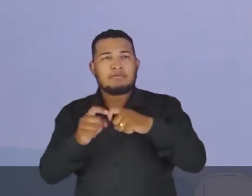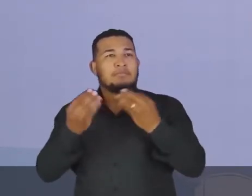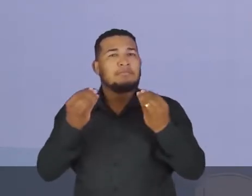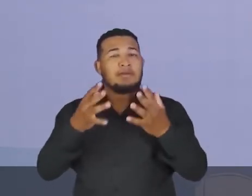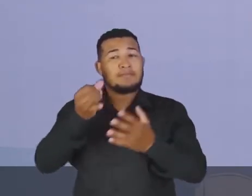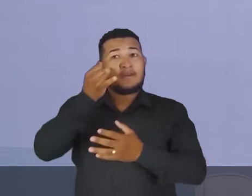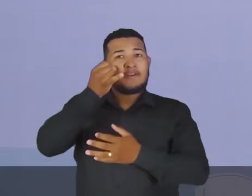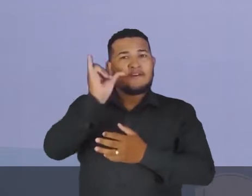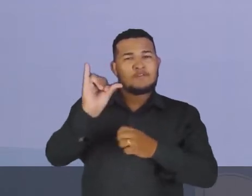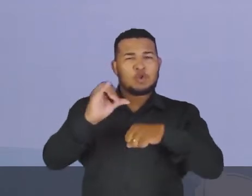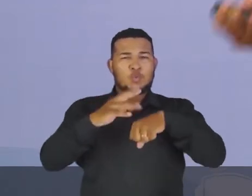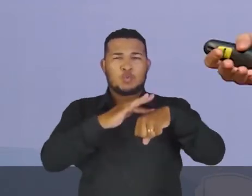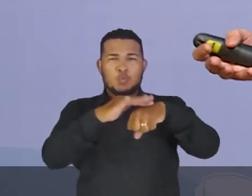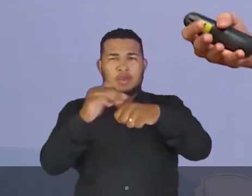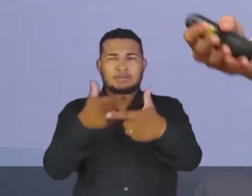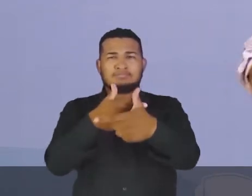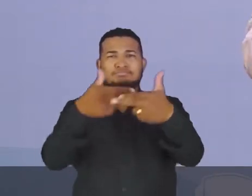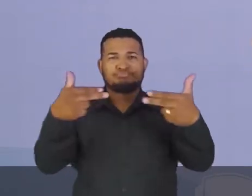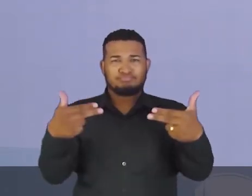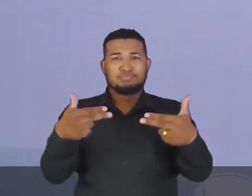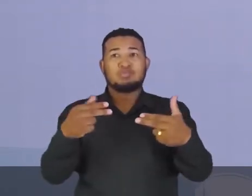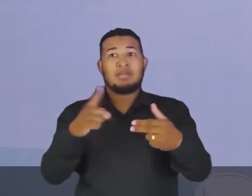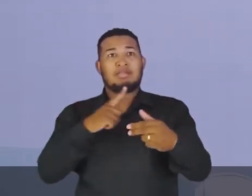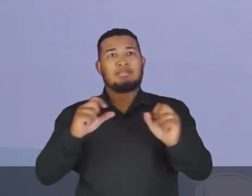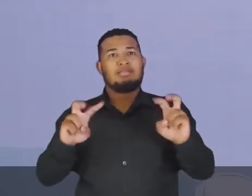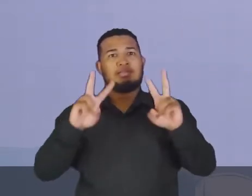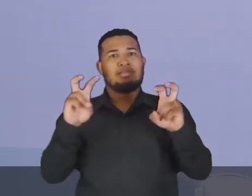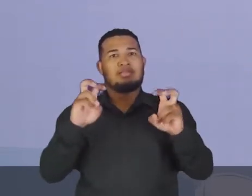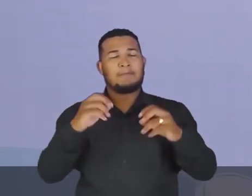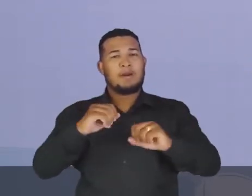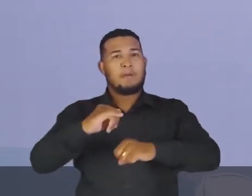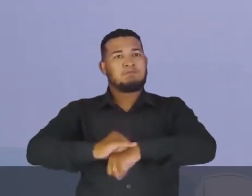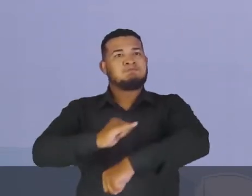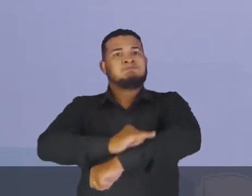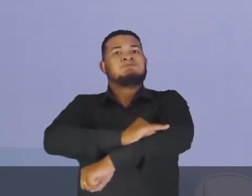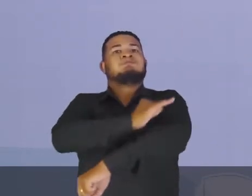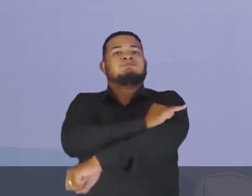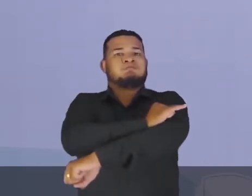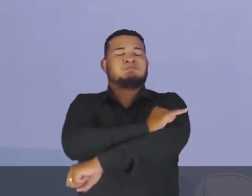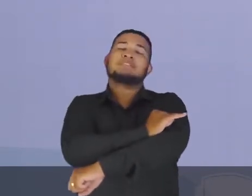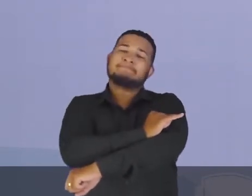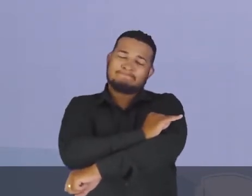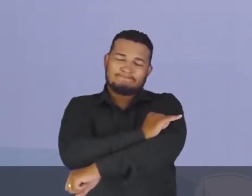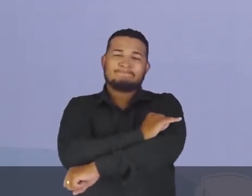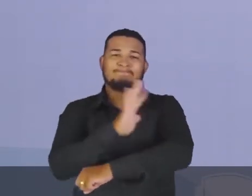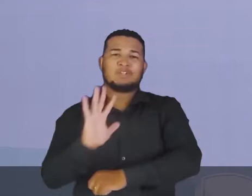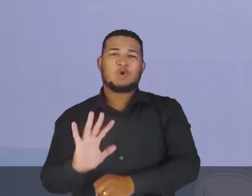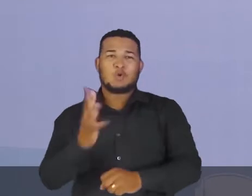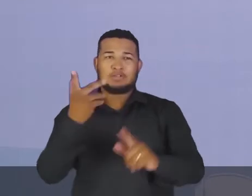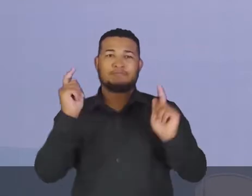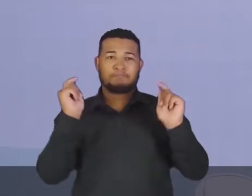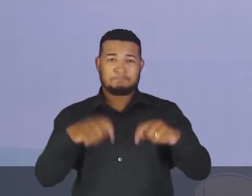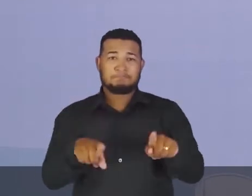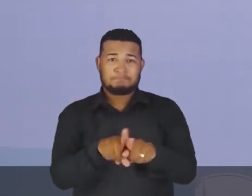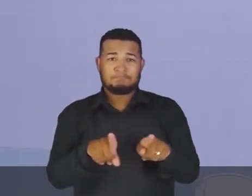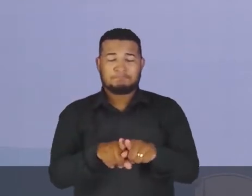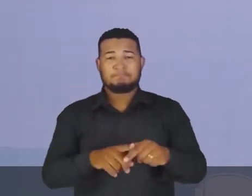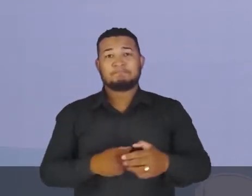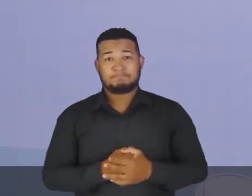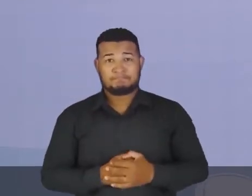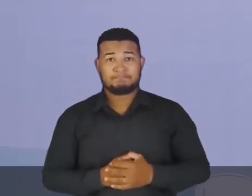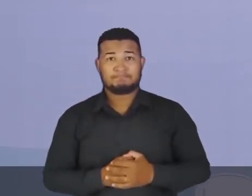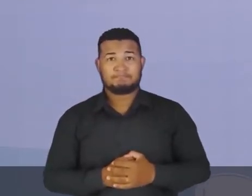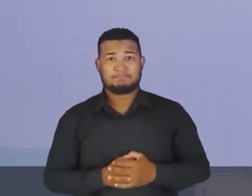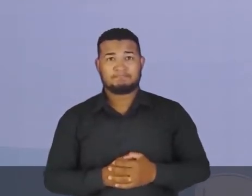essas doenças que eu falei com você, que estão relacionadas à obesidade, possam acontecer, certo? Então,